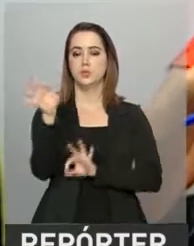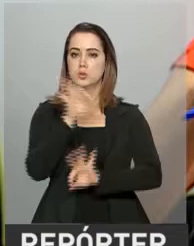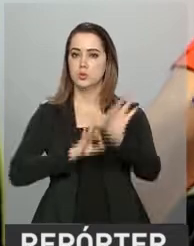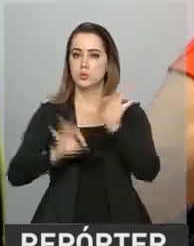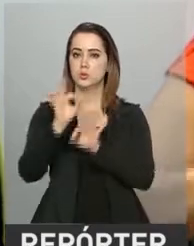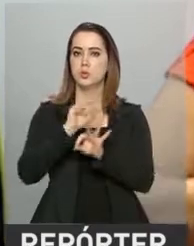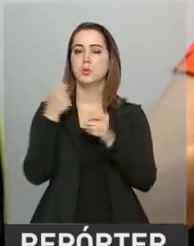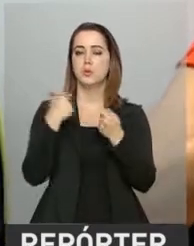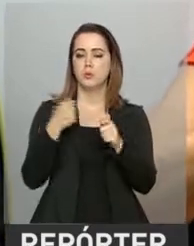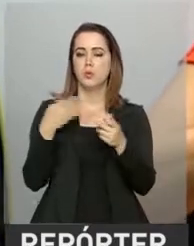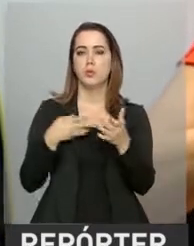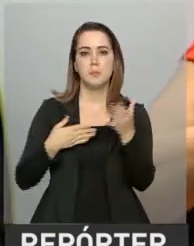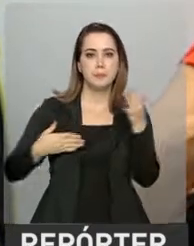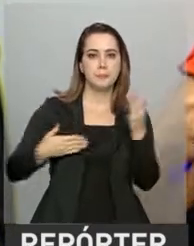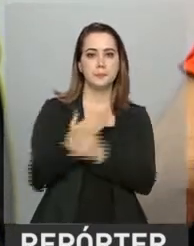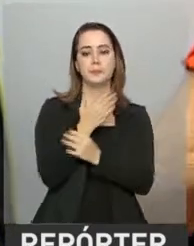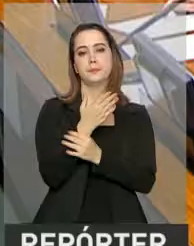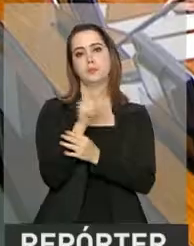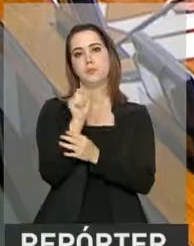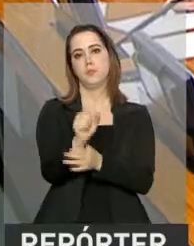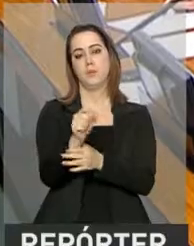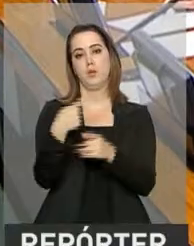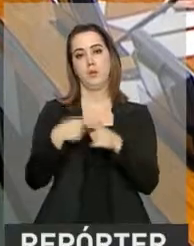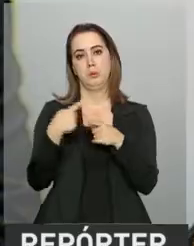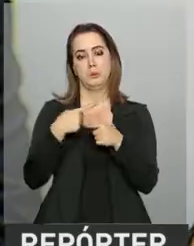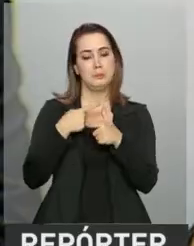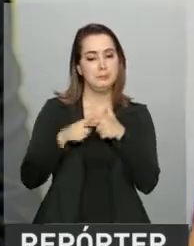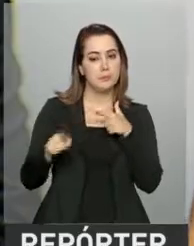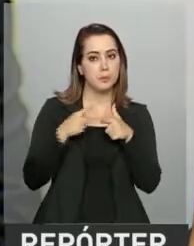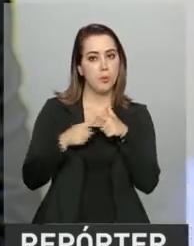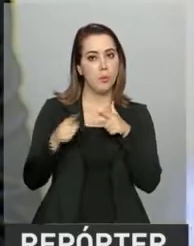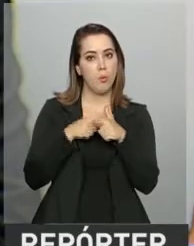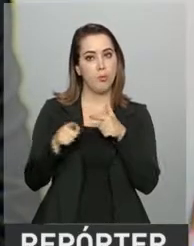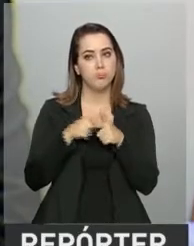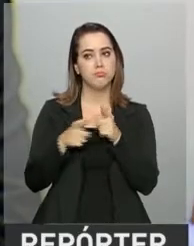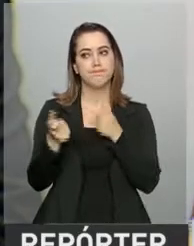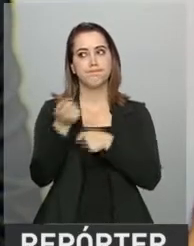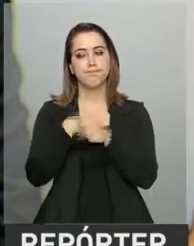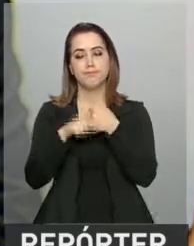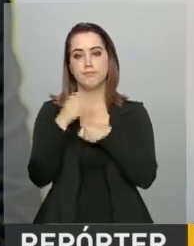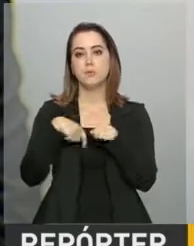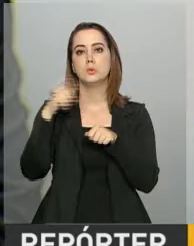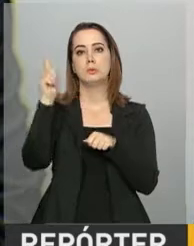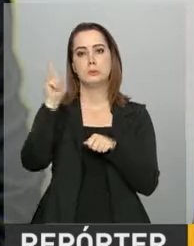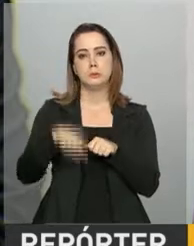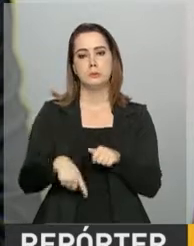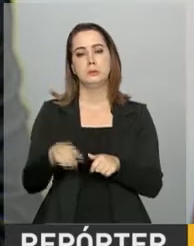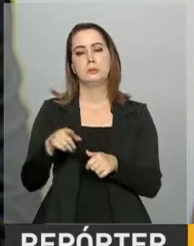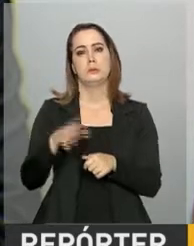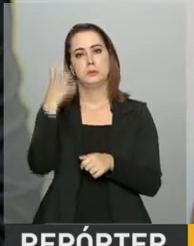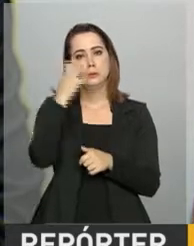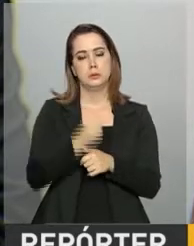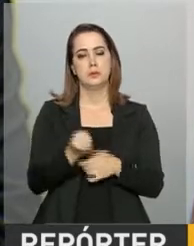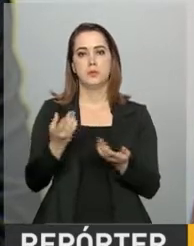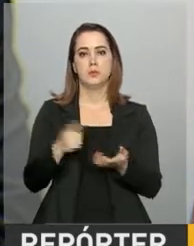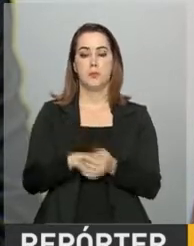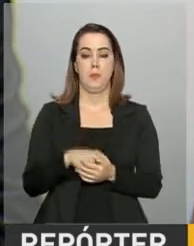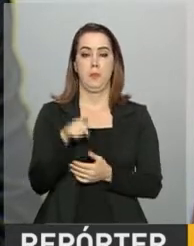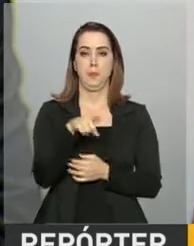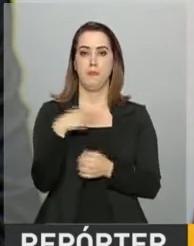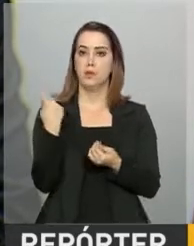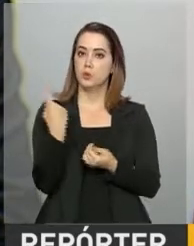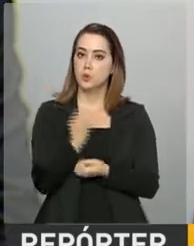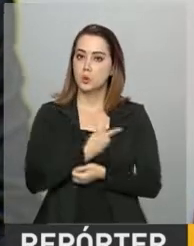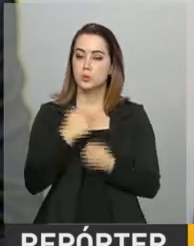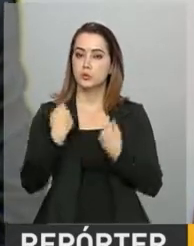proposta porque a situação financeira do país é grave. Nós temos que alterar o controle do gasto no país.